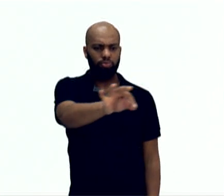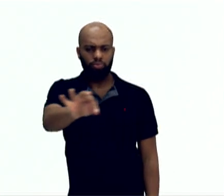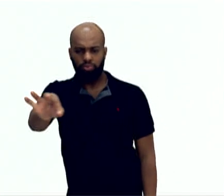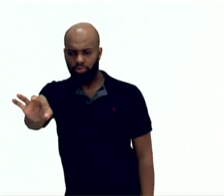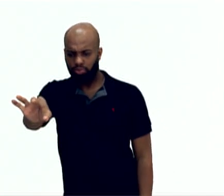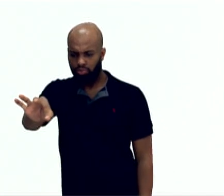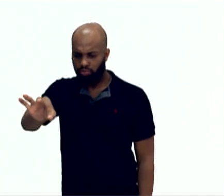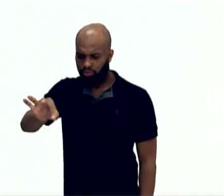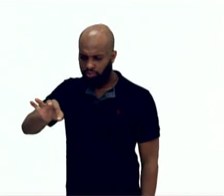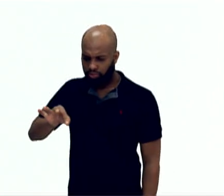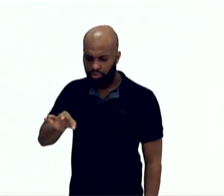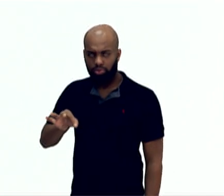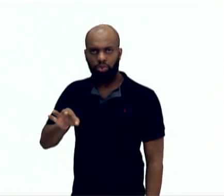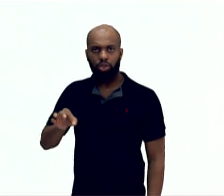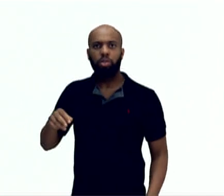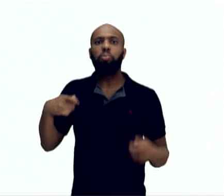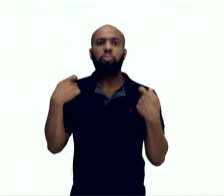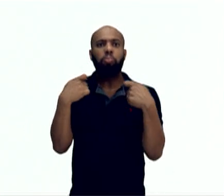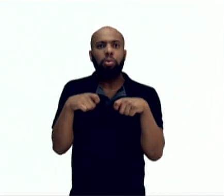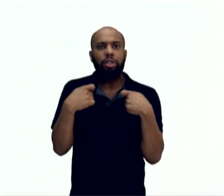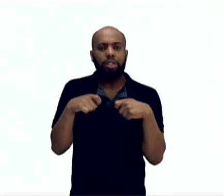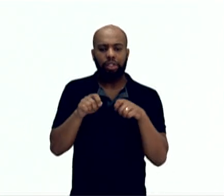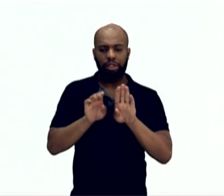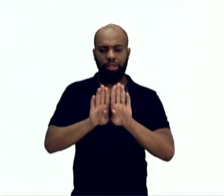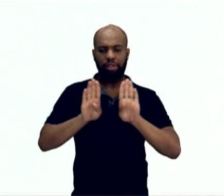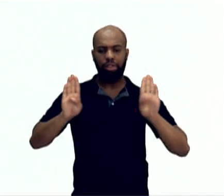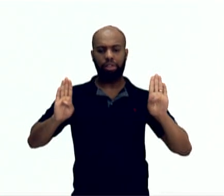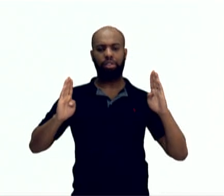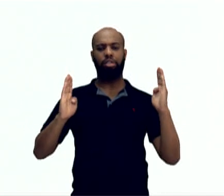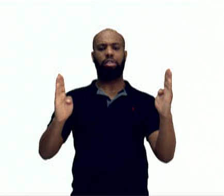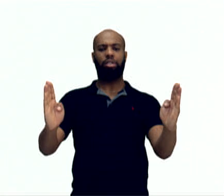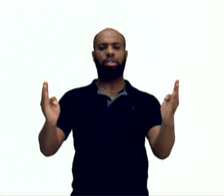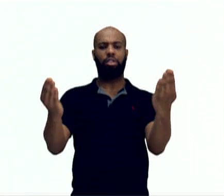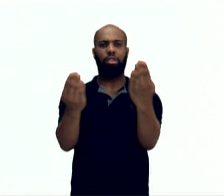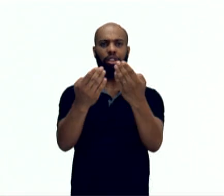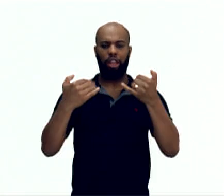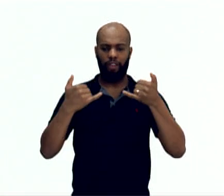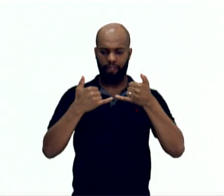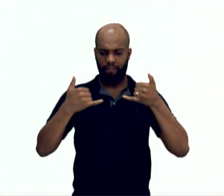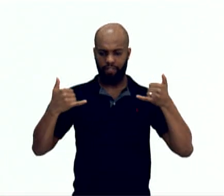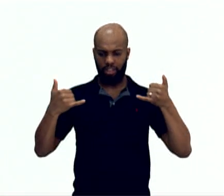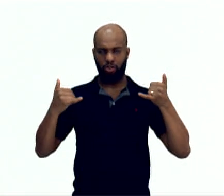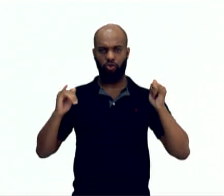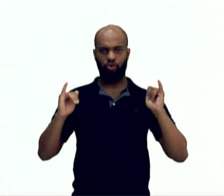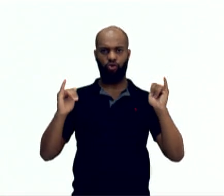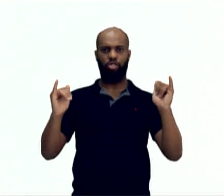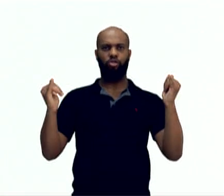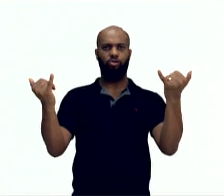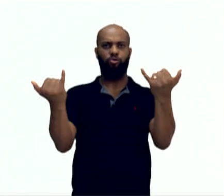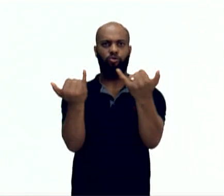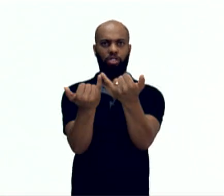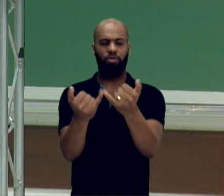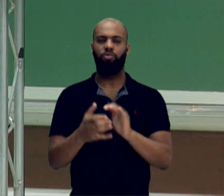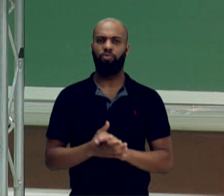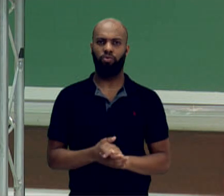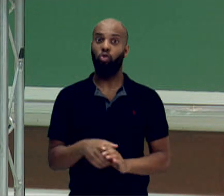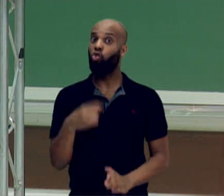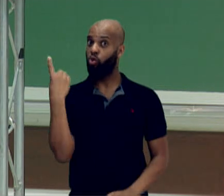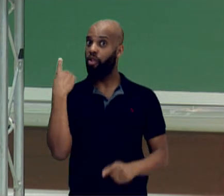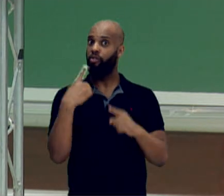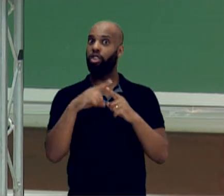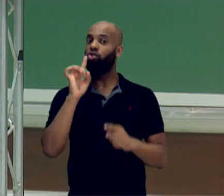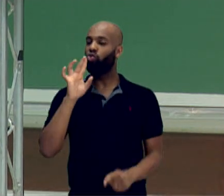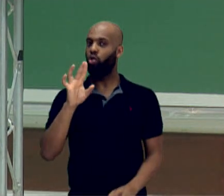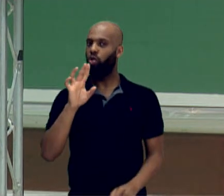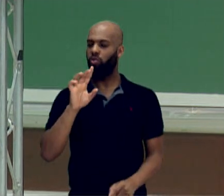do fio que irá precisar secar o terreno todo? Uma vez só, tá? Ele não vai pôr esse fio várias vezes, é